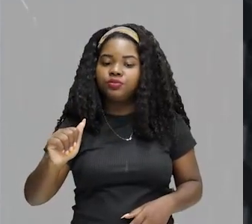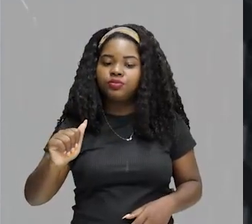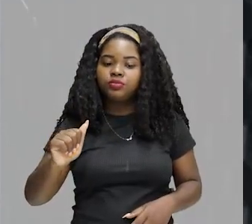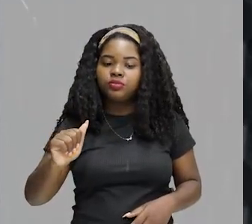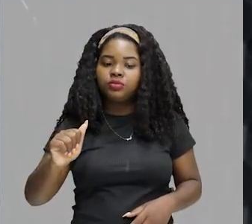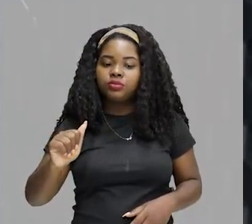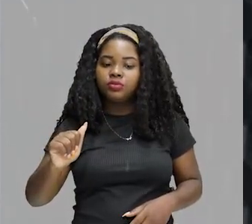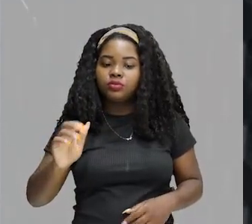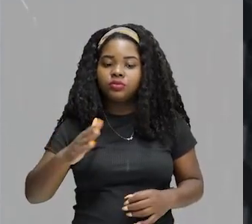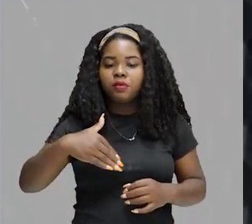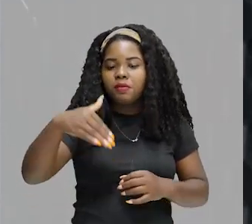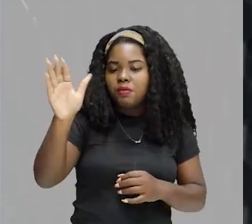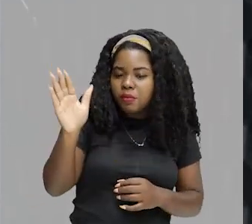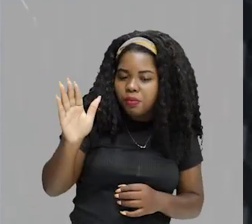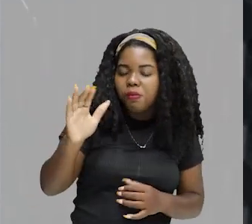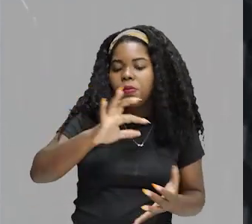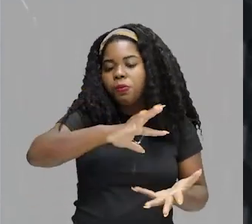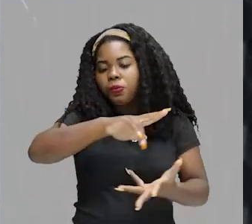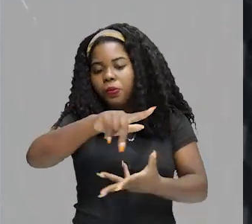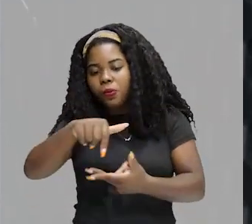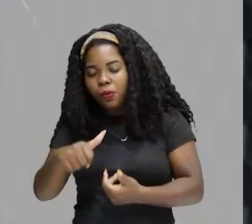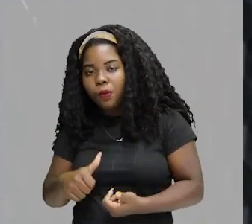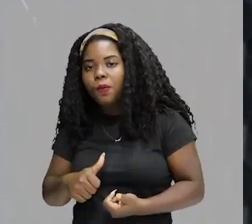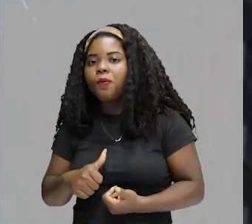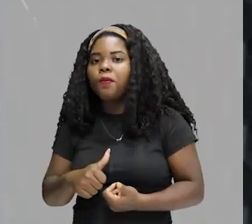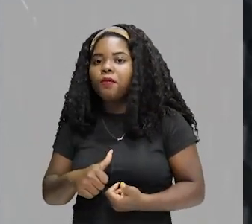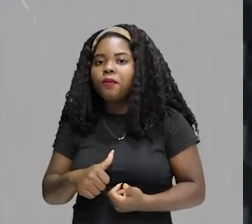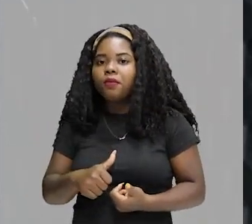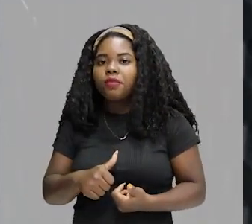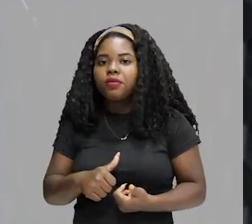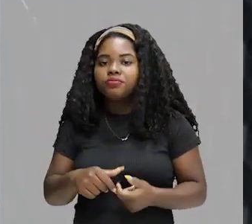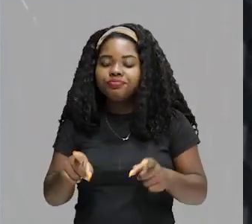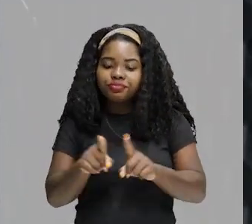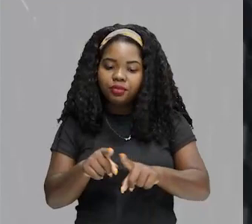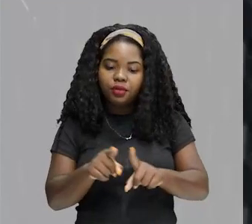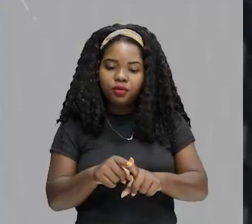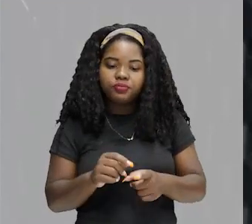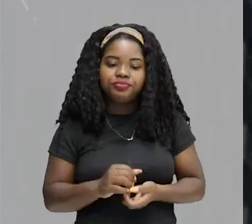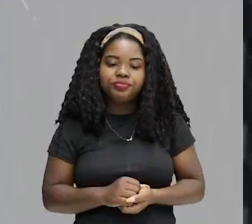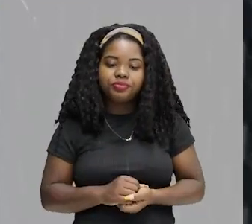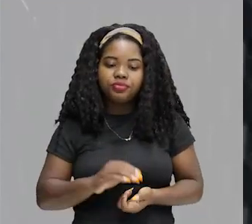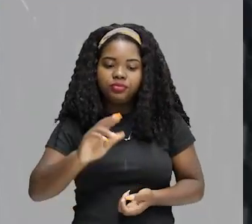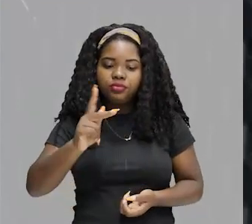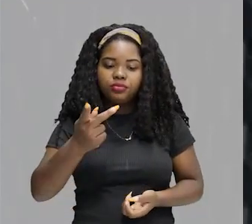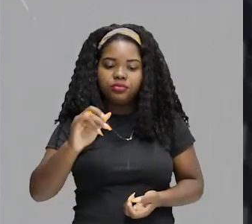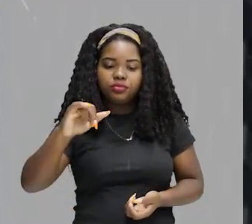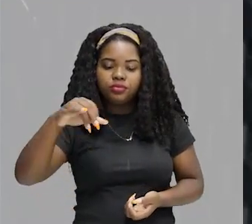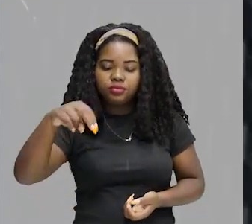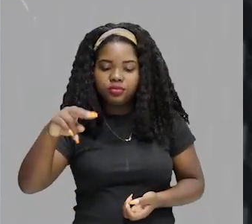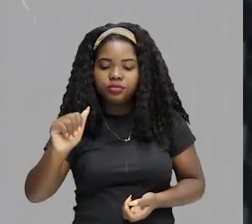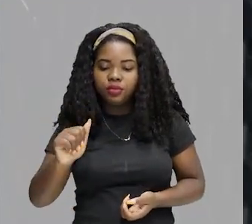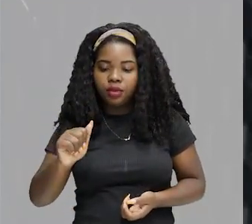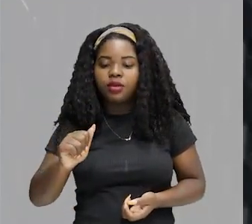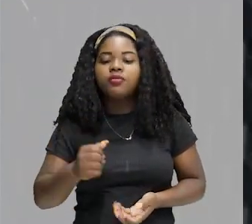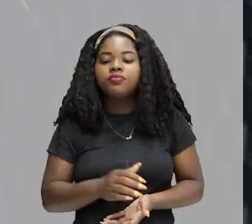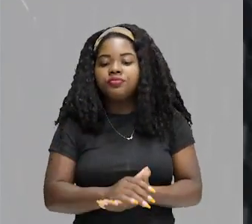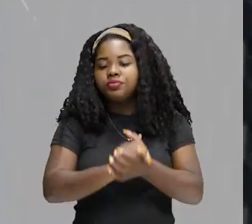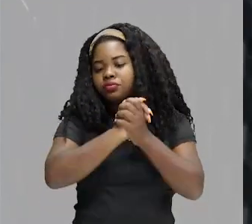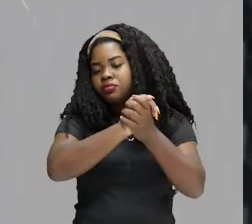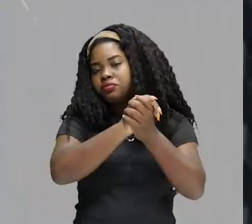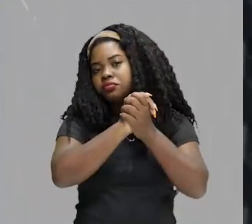melhores jogadores de handebol do mundo, na época que ele jogava. Nós tínhamos também o China, que foi